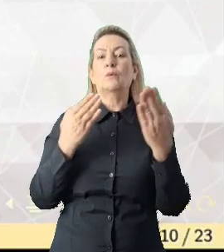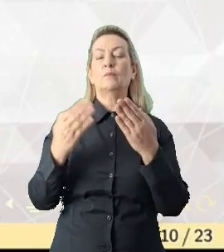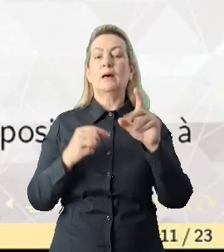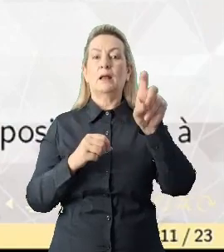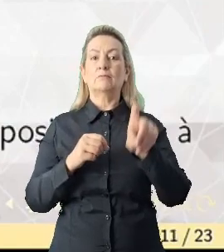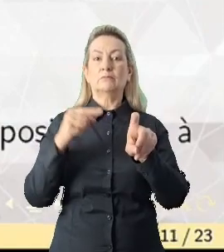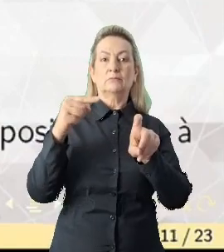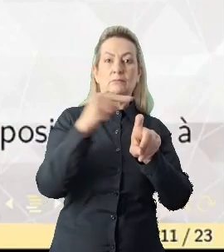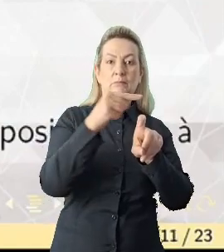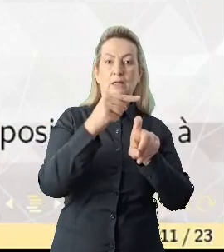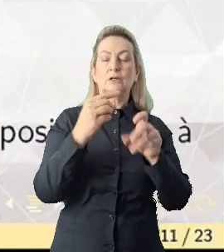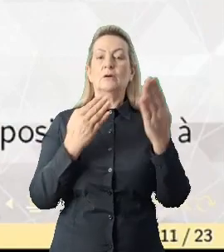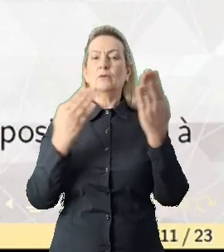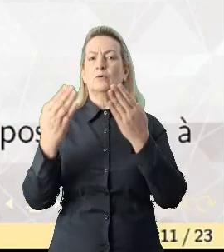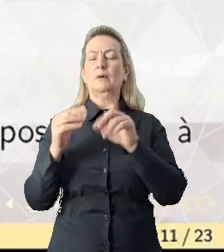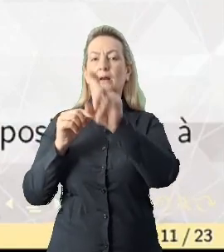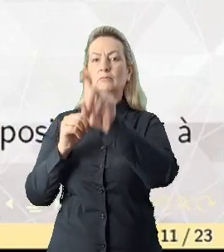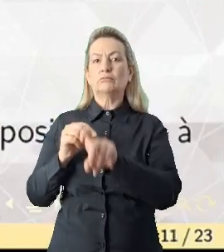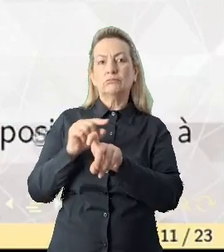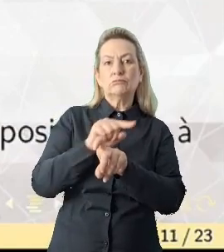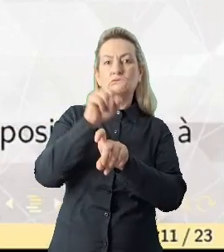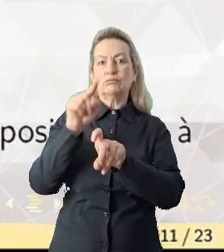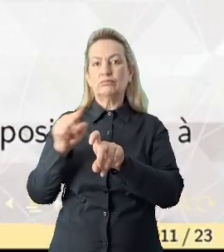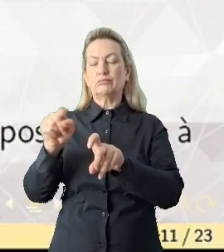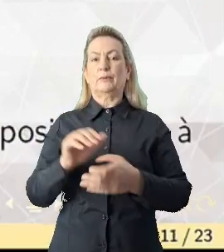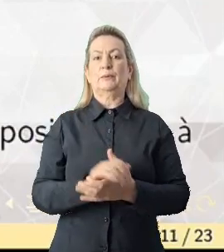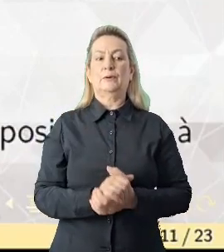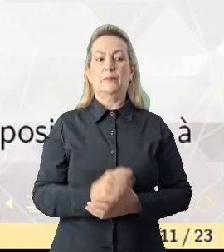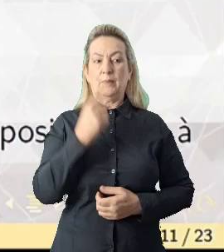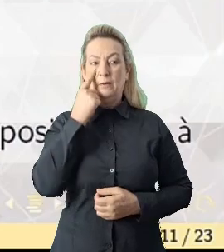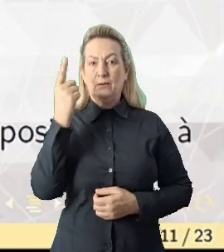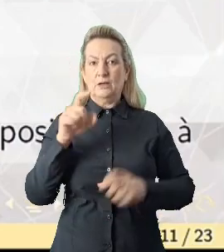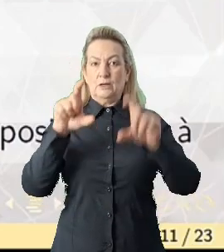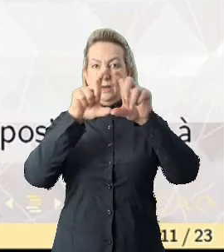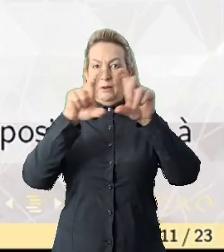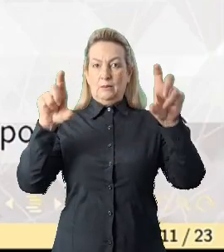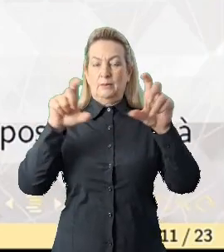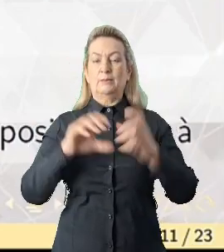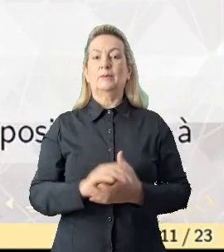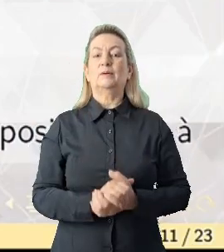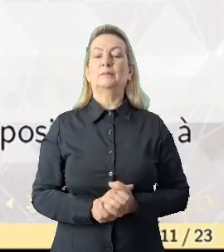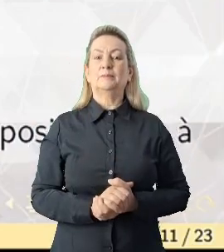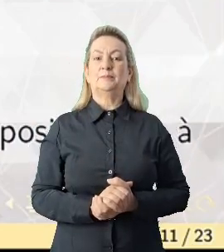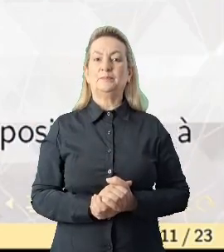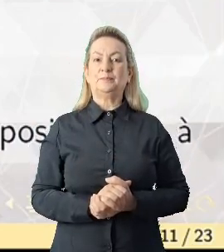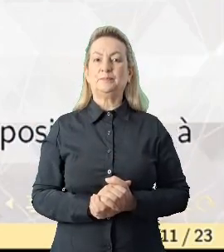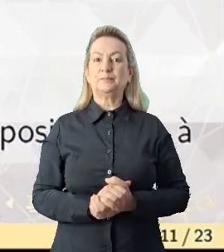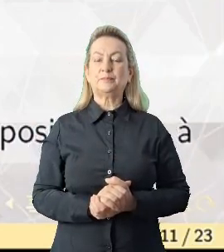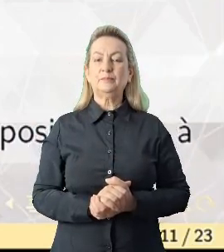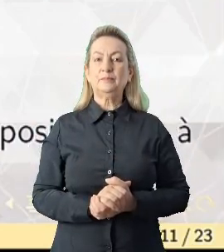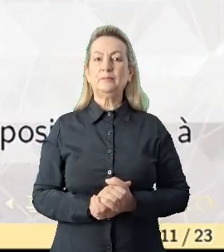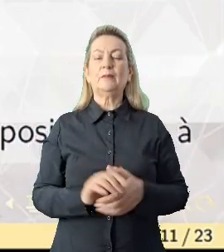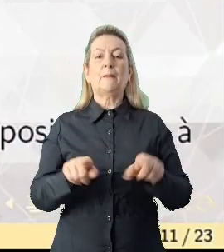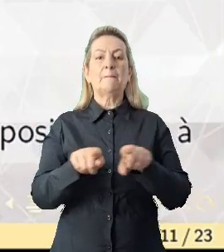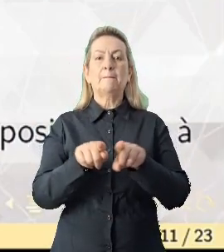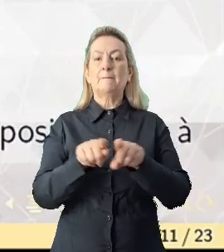mediana. Então, vamos comparar a média com a mediana. A segunda simetria de Pearson diz o seguinte, que é 3 vezes a diferença entre a média